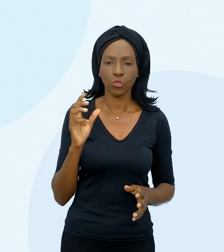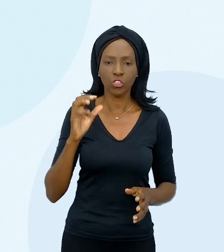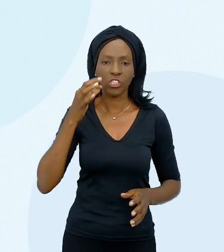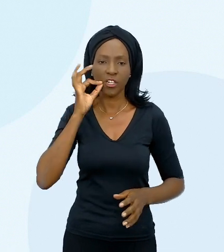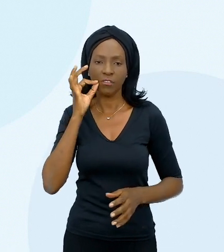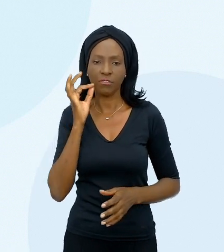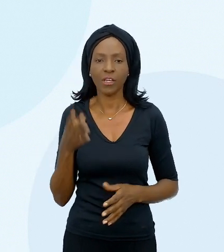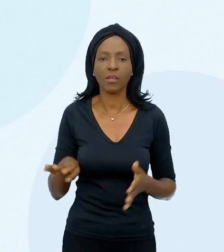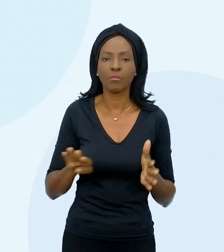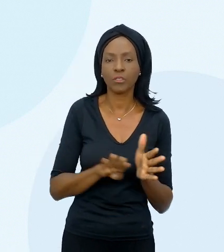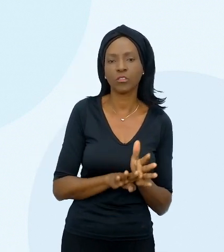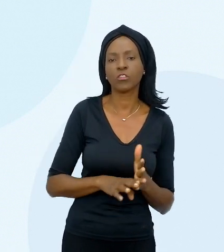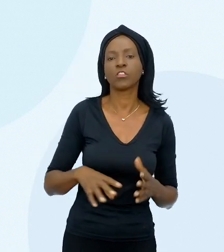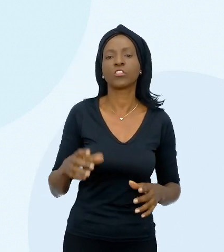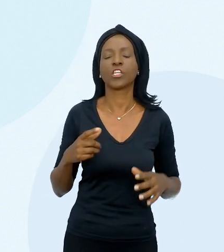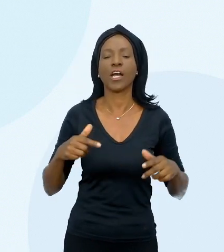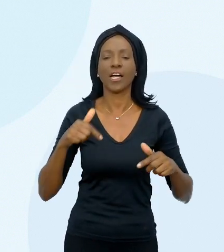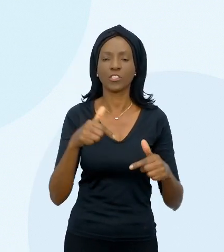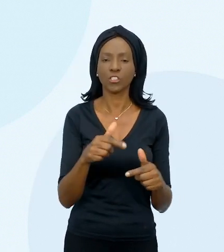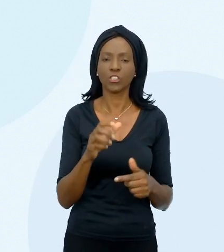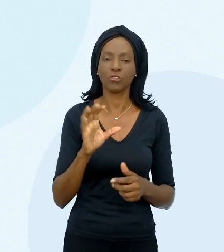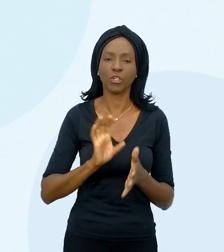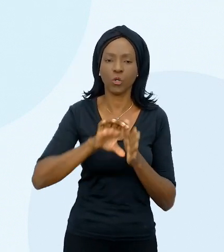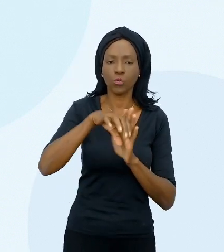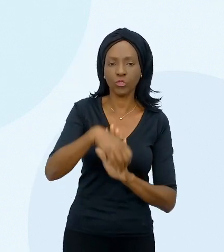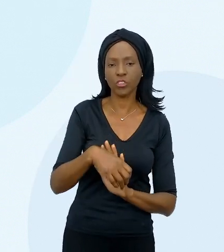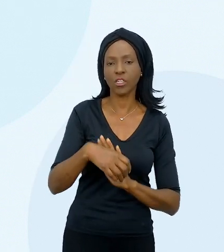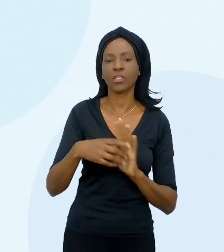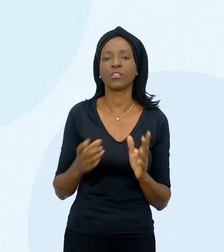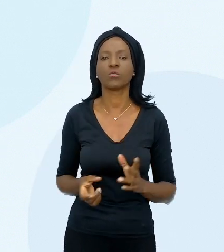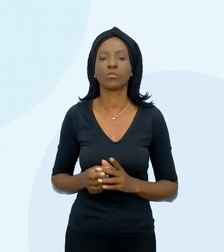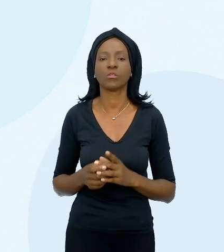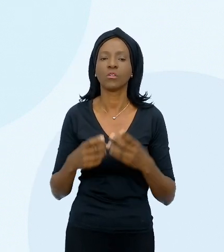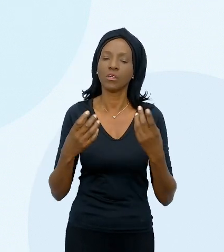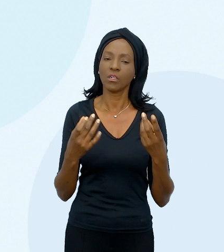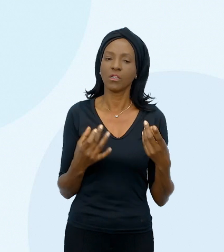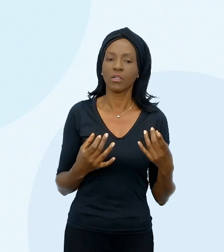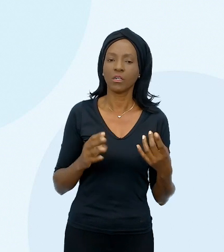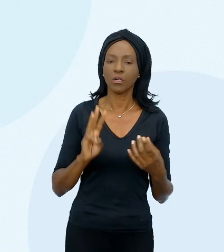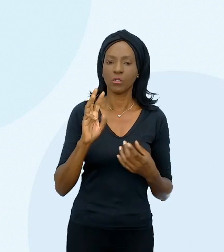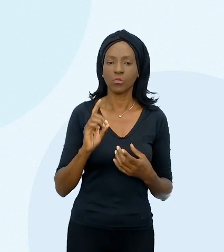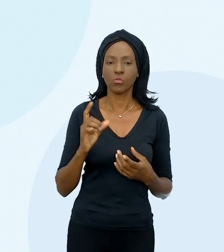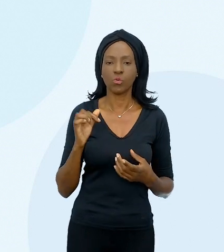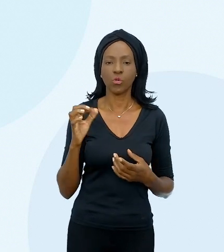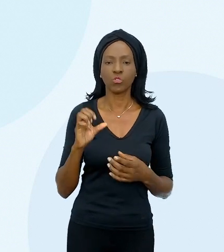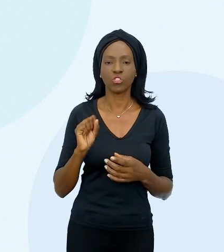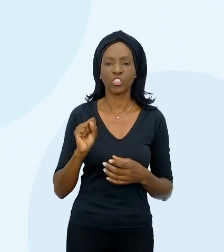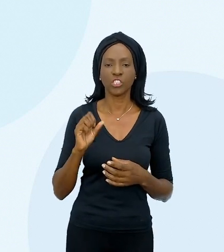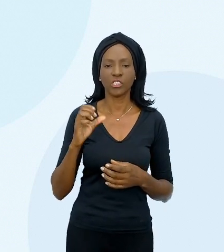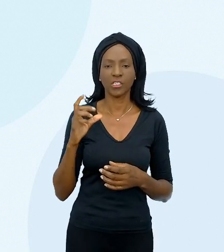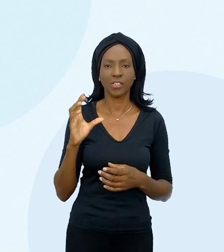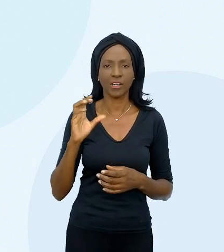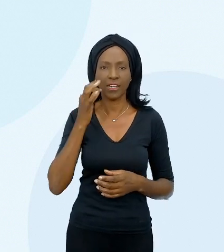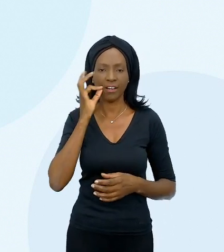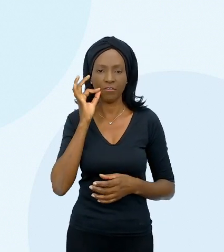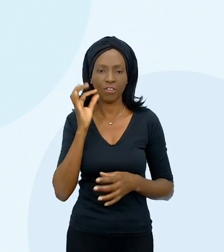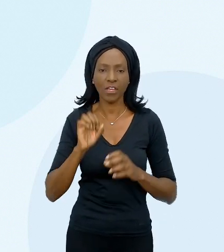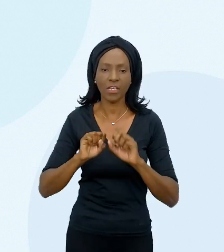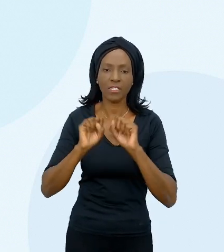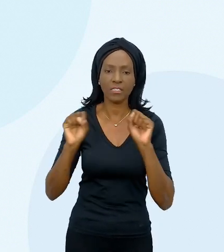metodologias ativas, a metodologia, a descrição do Word Café, Word Café sistematização,